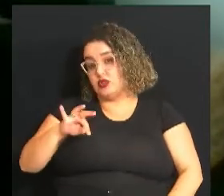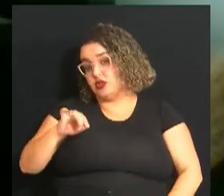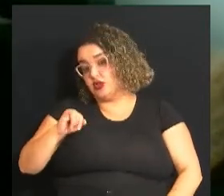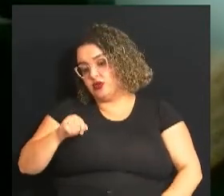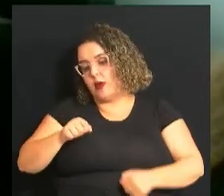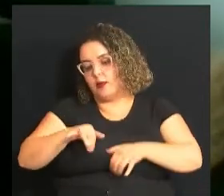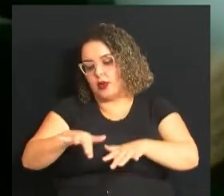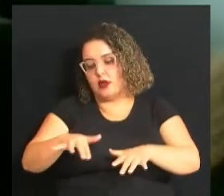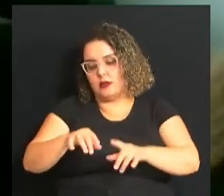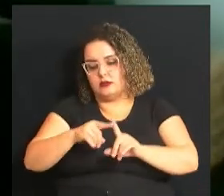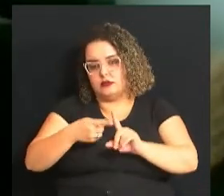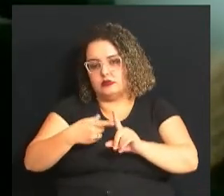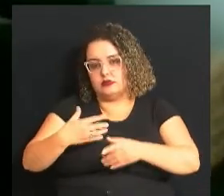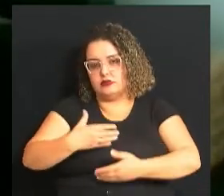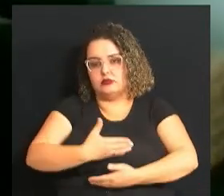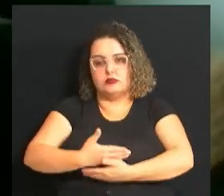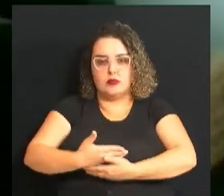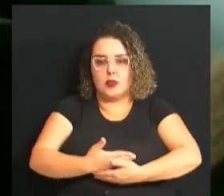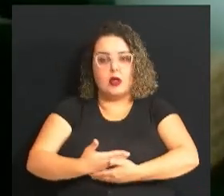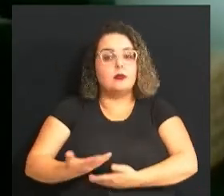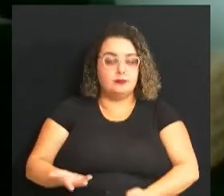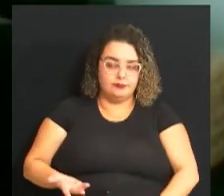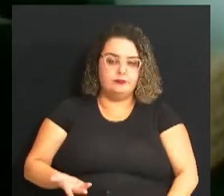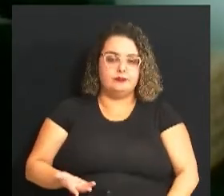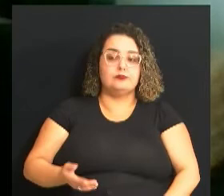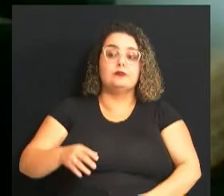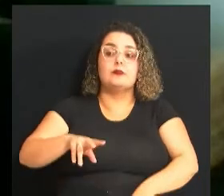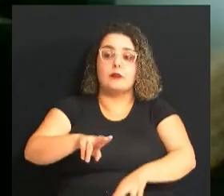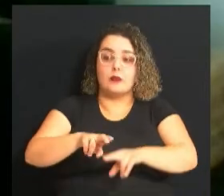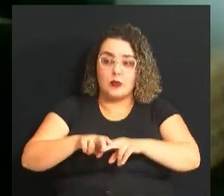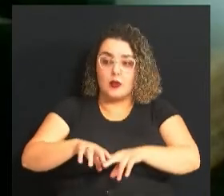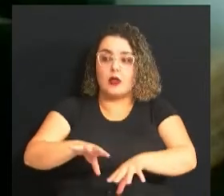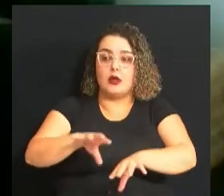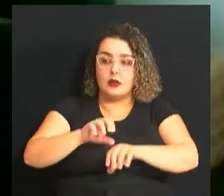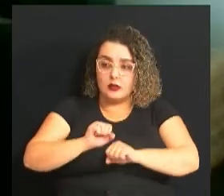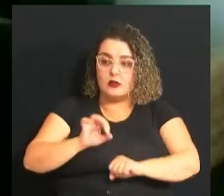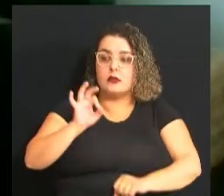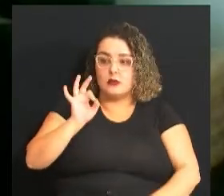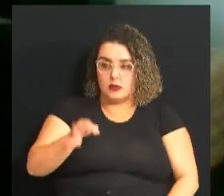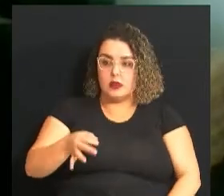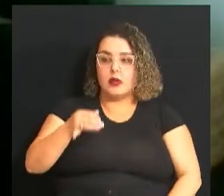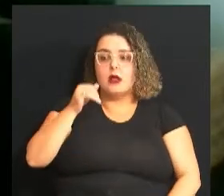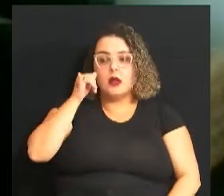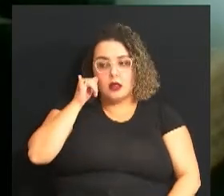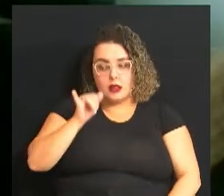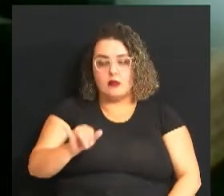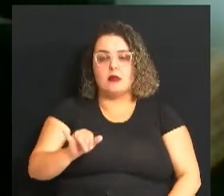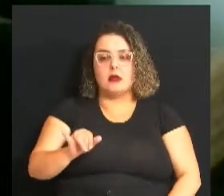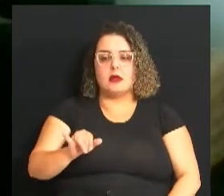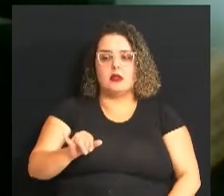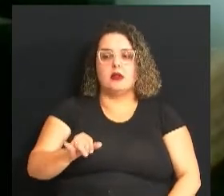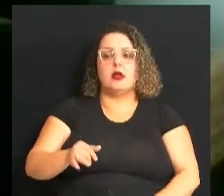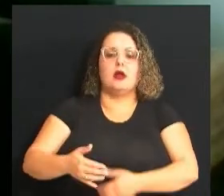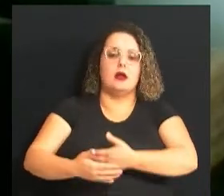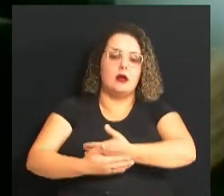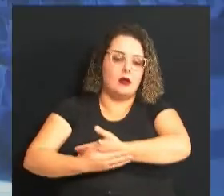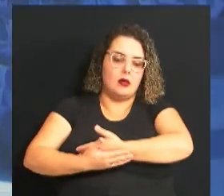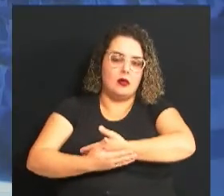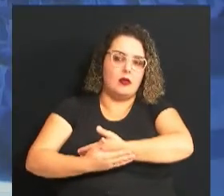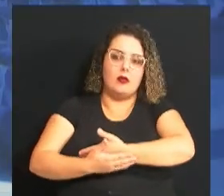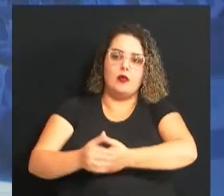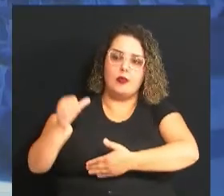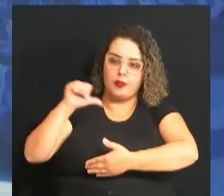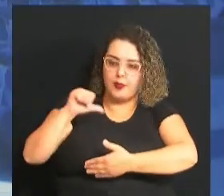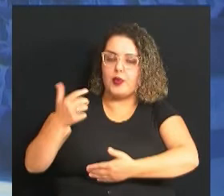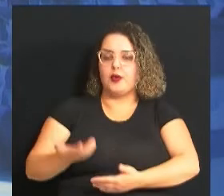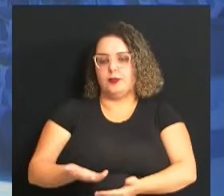parto. Então, por isso que a gente adota essas medidas, é exatamente para a proteção também do recém-nascido. A gente sabe que a hepatite pode